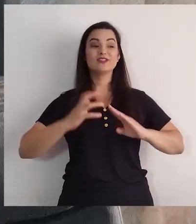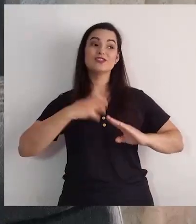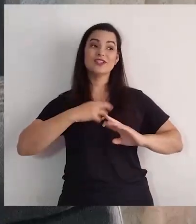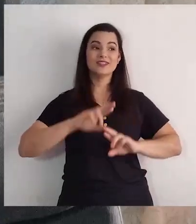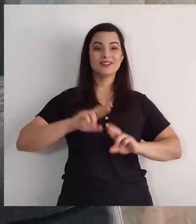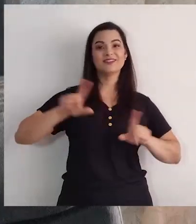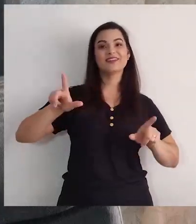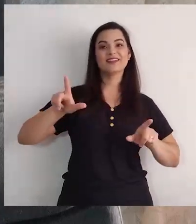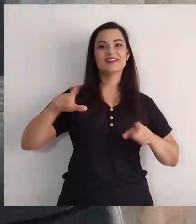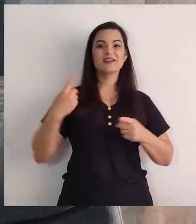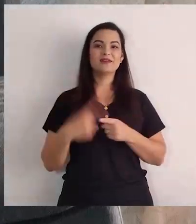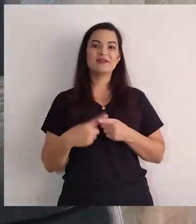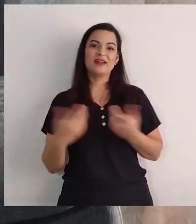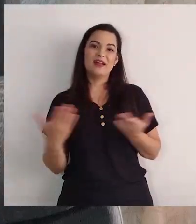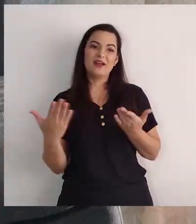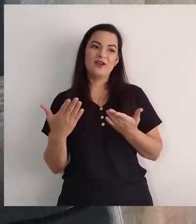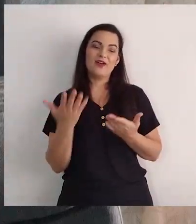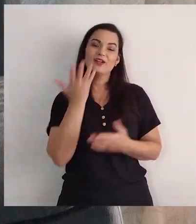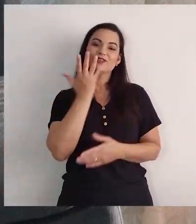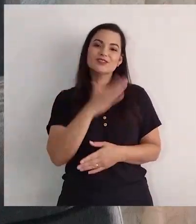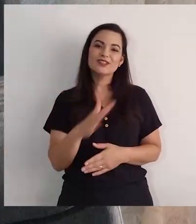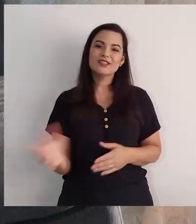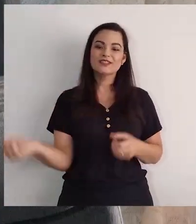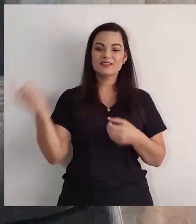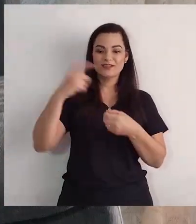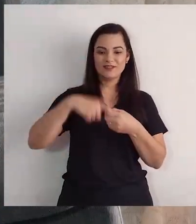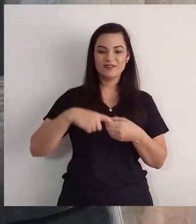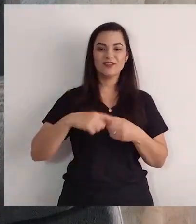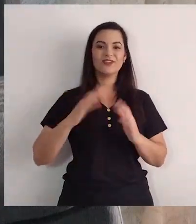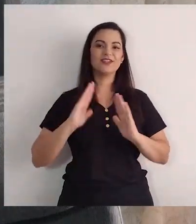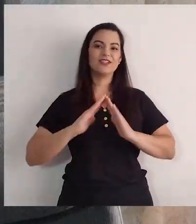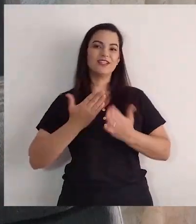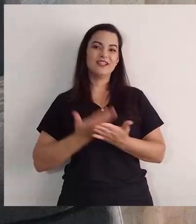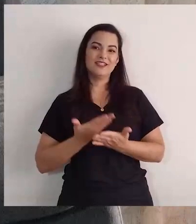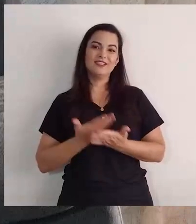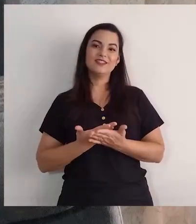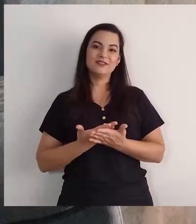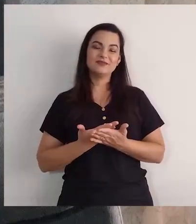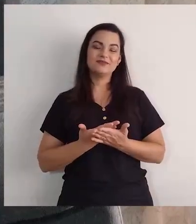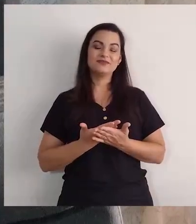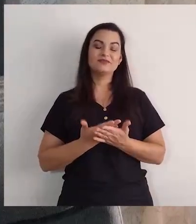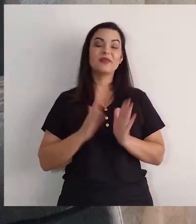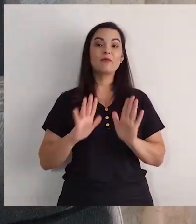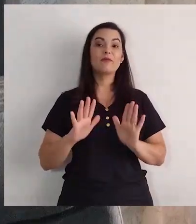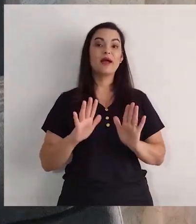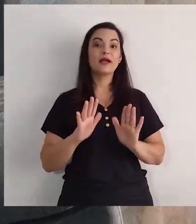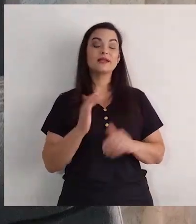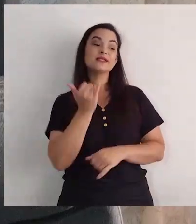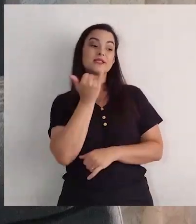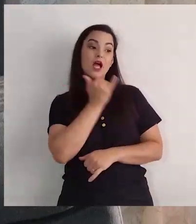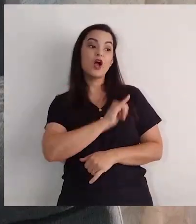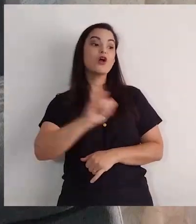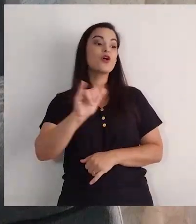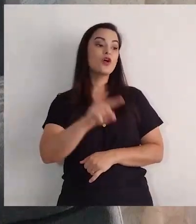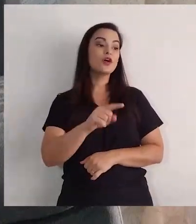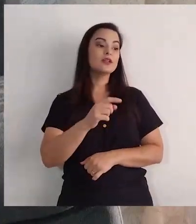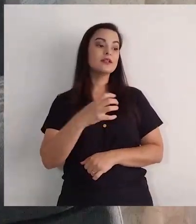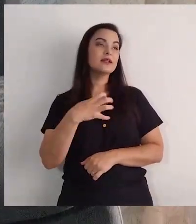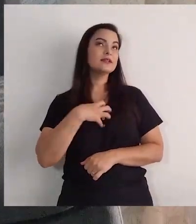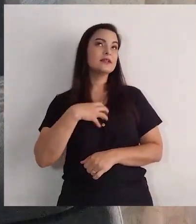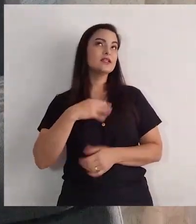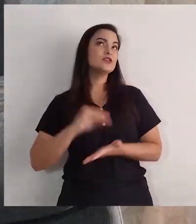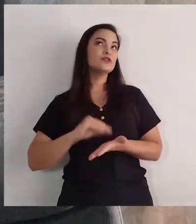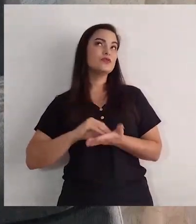de um outro jeito, porque agora vocês estão com as aulas no presencial. Mas conta assim, o que você mais vai sentir falta?